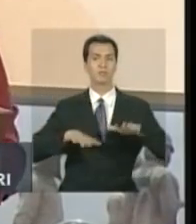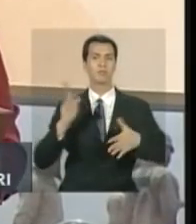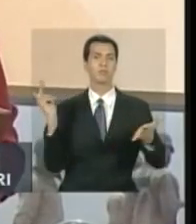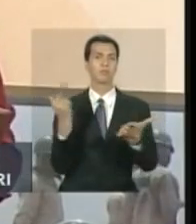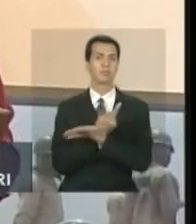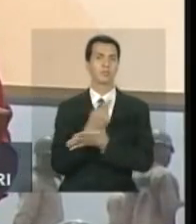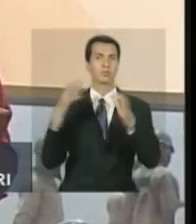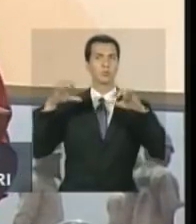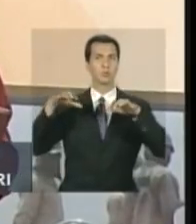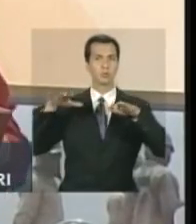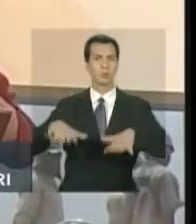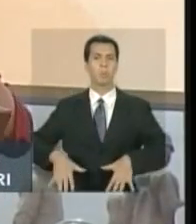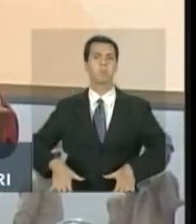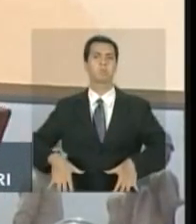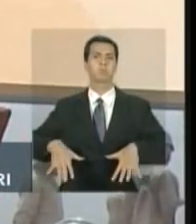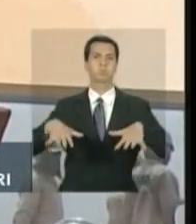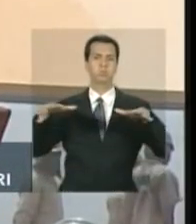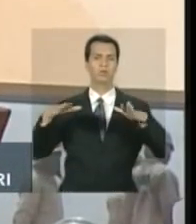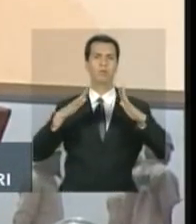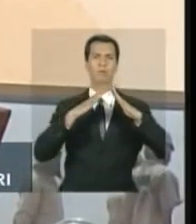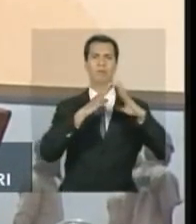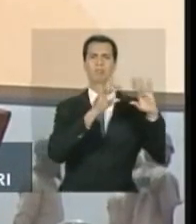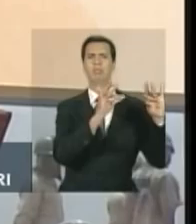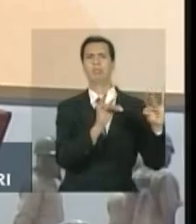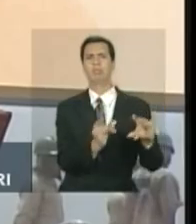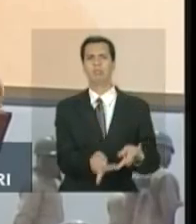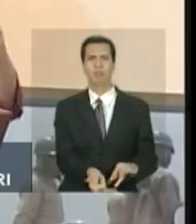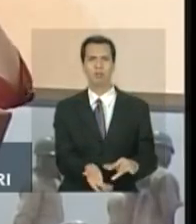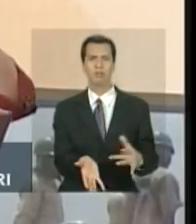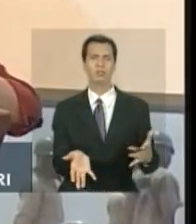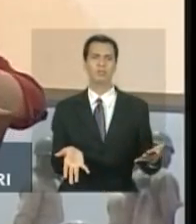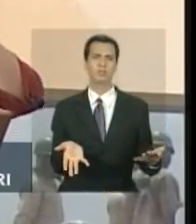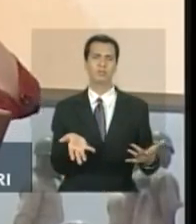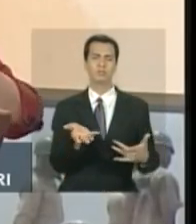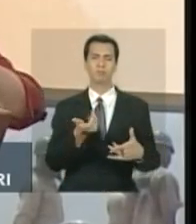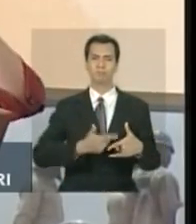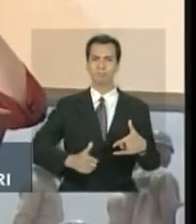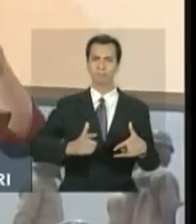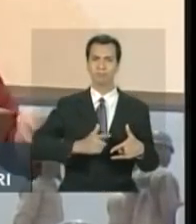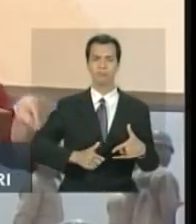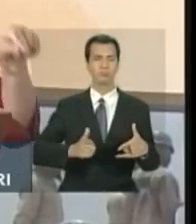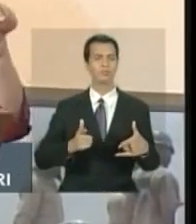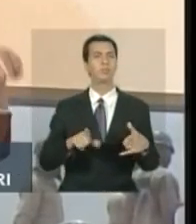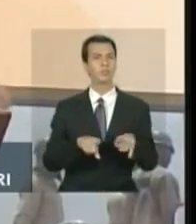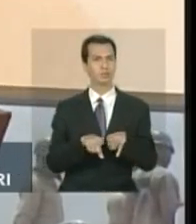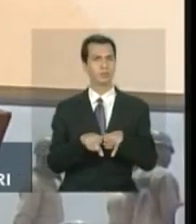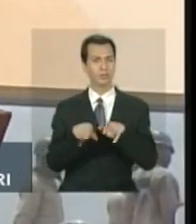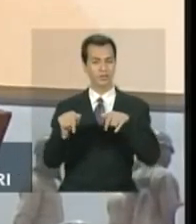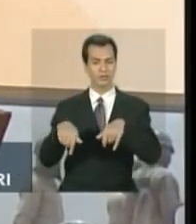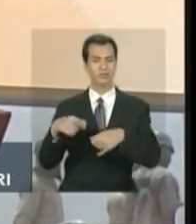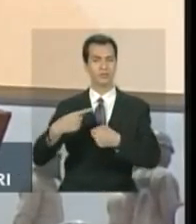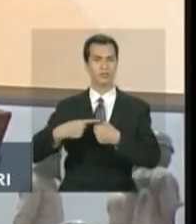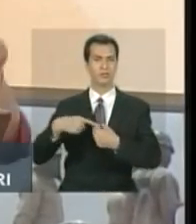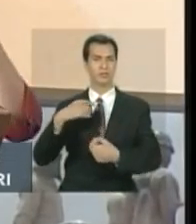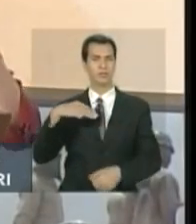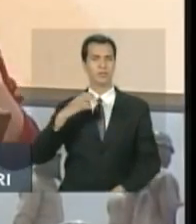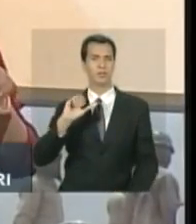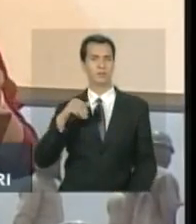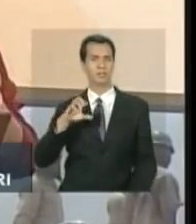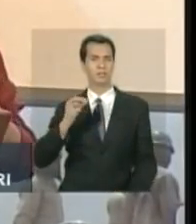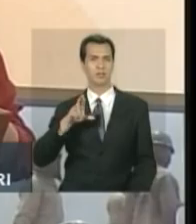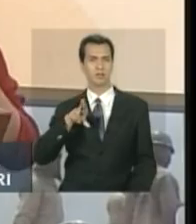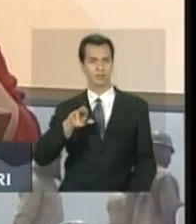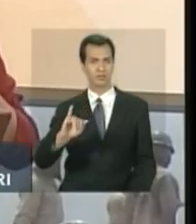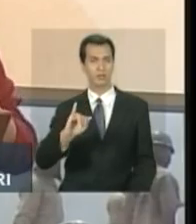drenagem suficiente. Quando a gente tenta, como aqui em Camaçari o prefeito está fazendo,